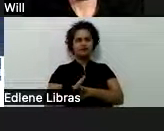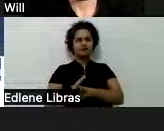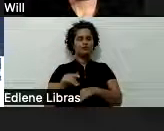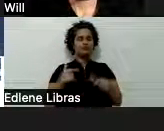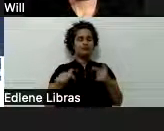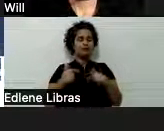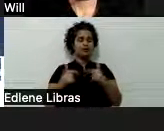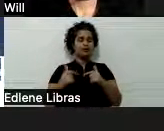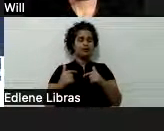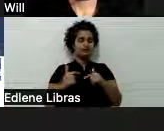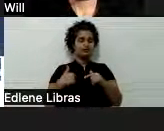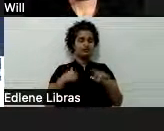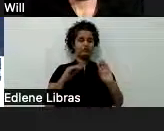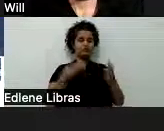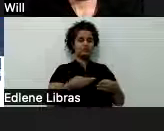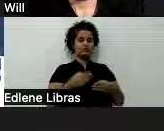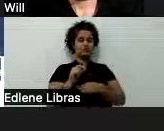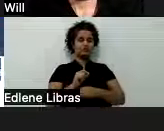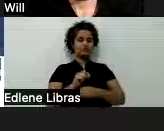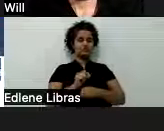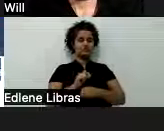trabalho cujo foco é